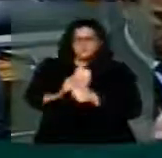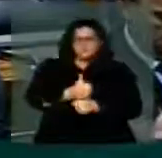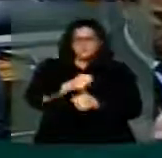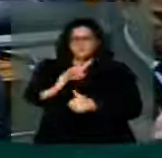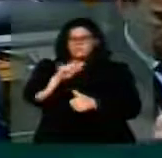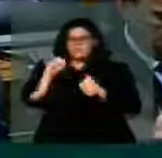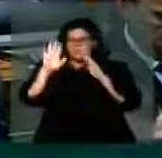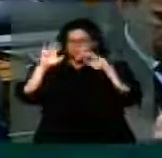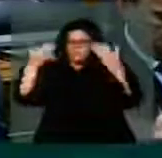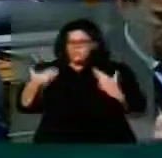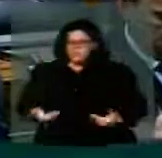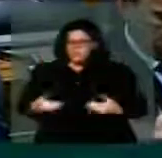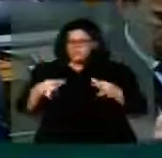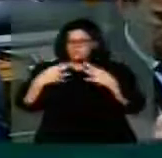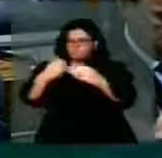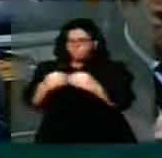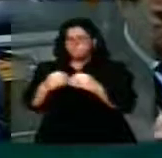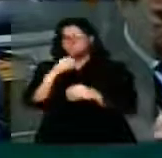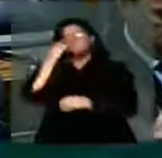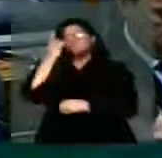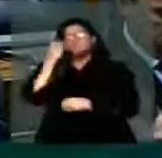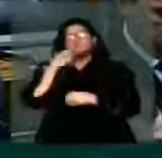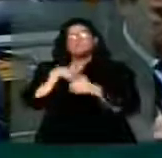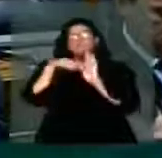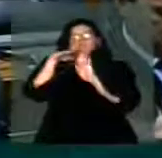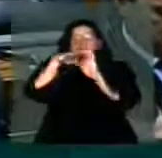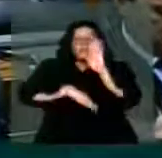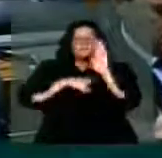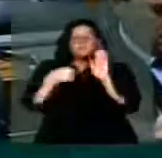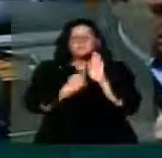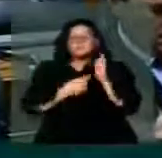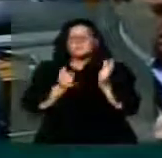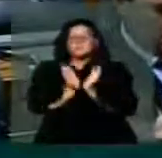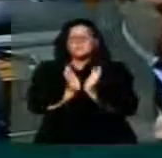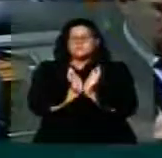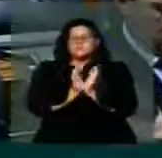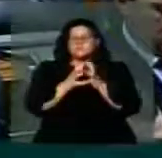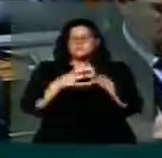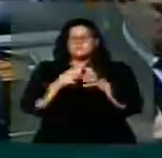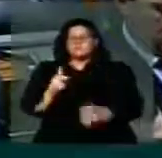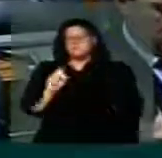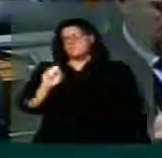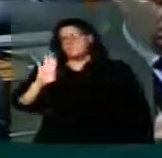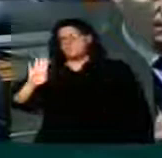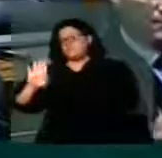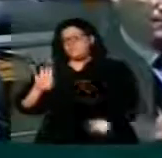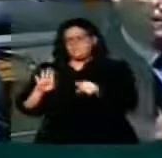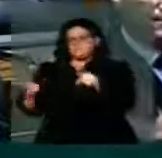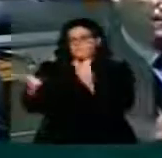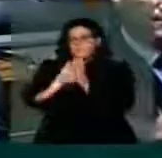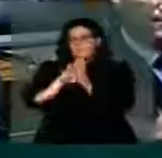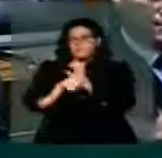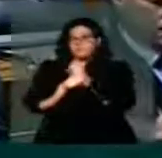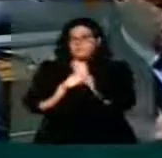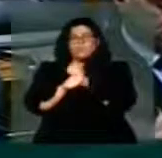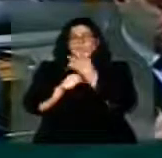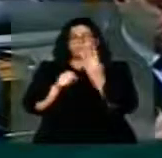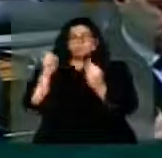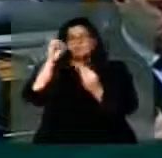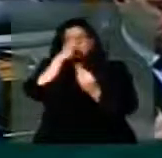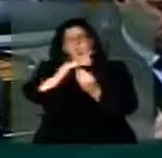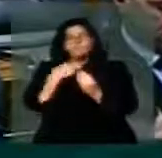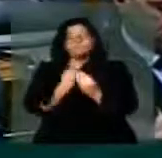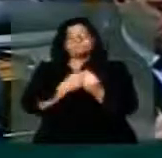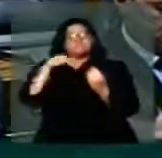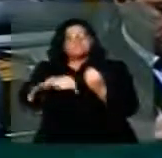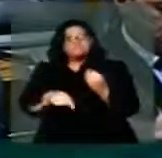todos os deputados paulistas que nós tivemos aqui pelo PSB, que você chega num ano difícil para nós do